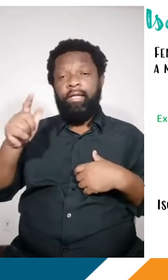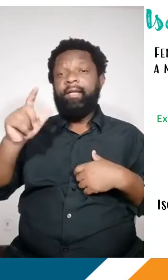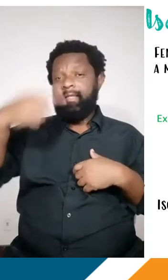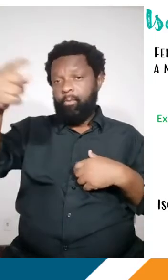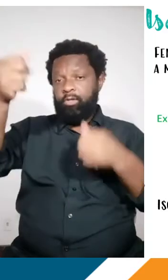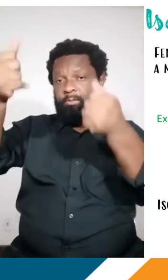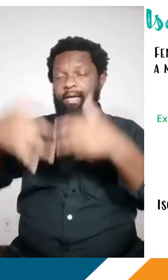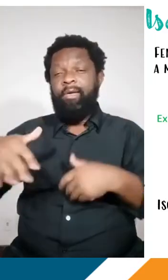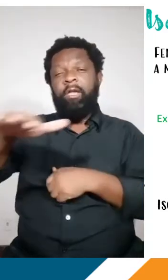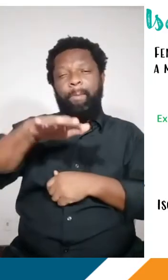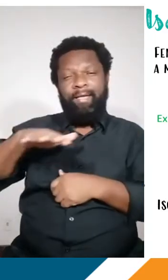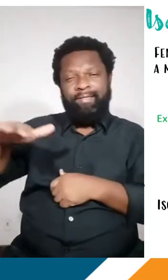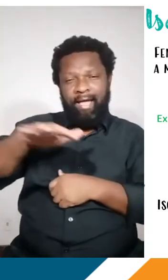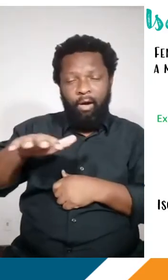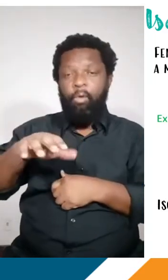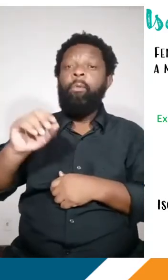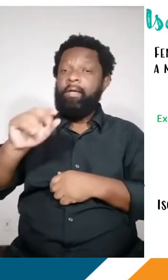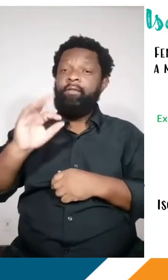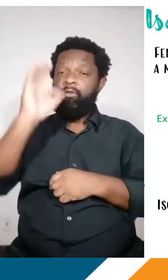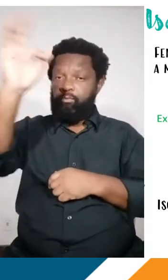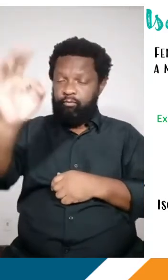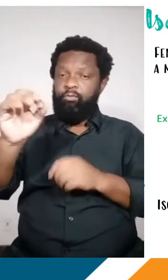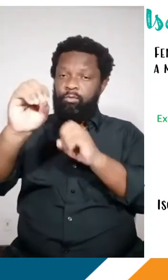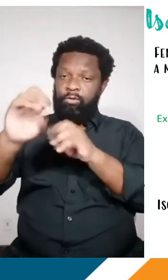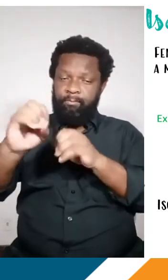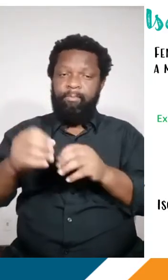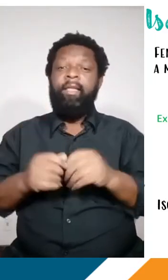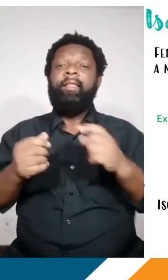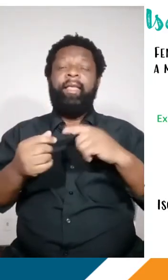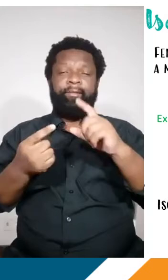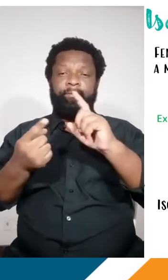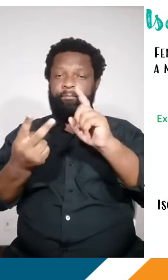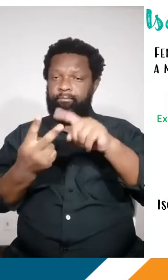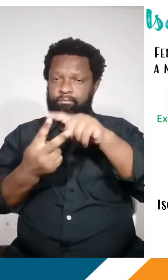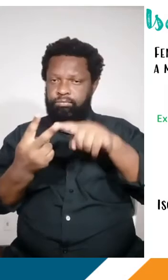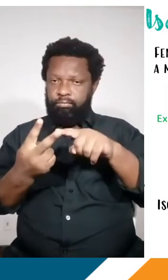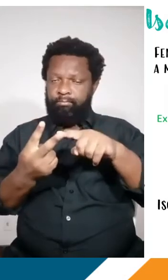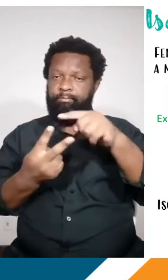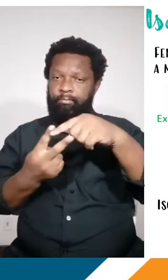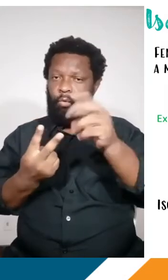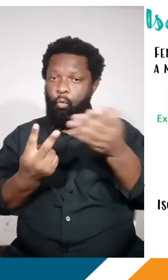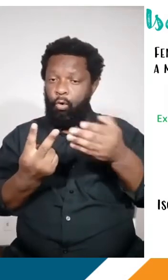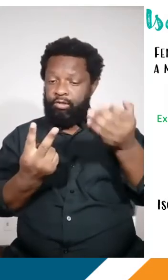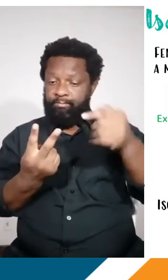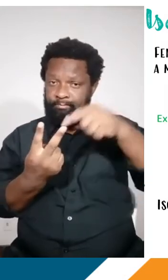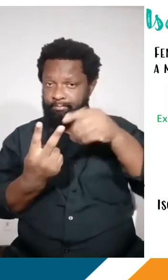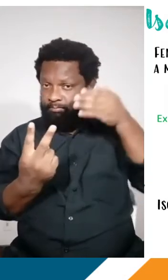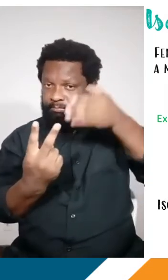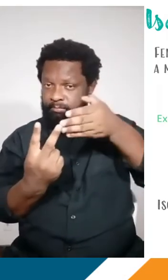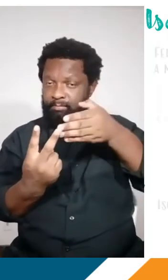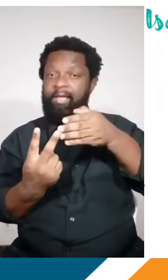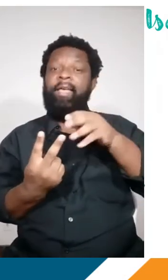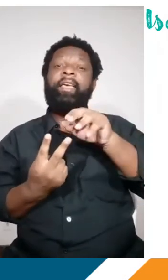é isomeria espacial ou estereoisomeria. Essa se divide em geométrica e óptica. Então, hoje vamos